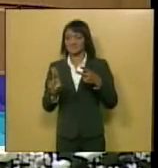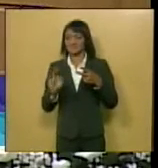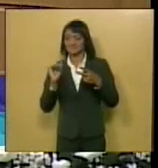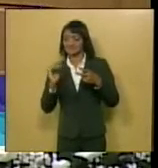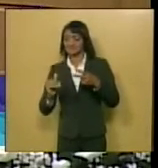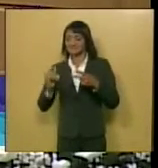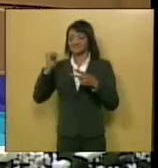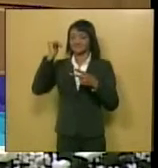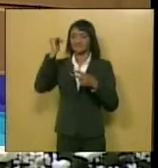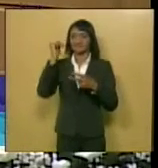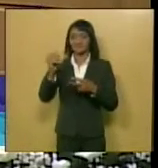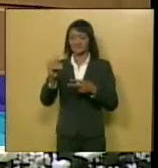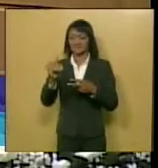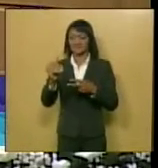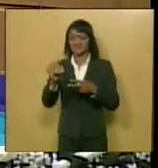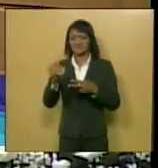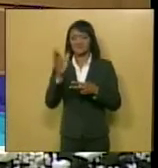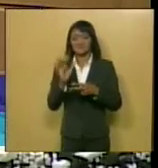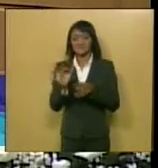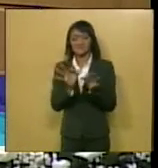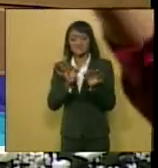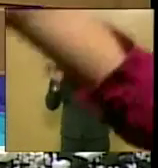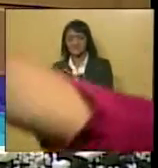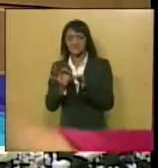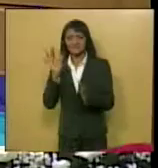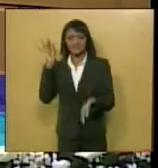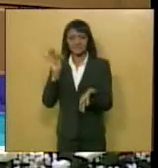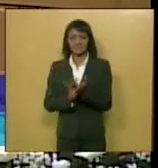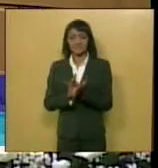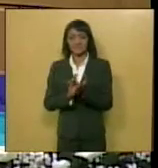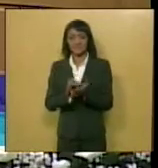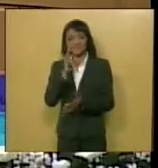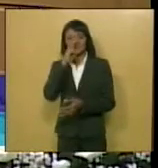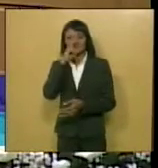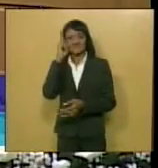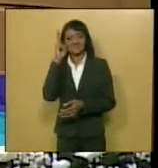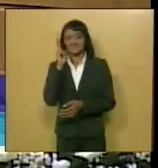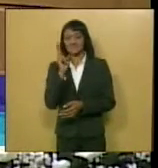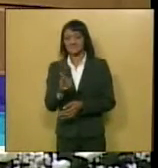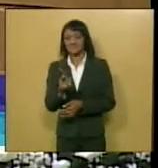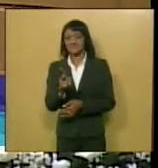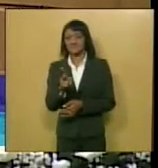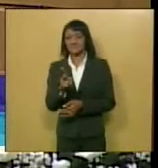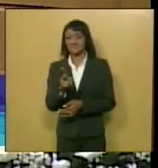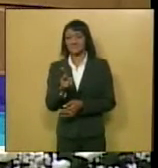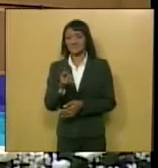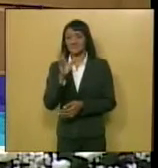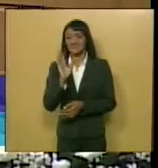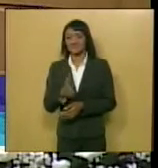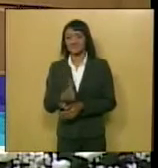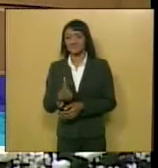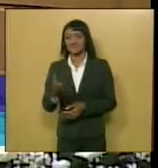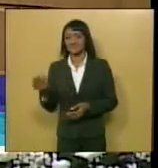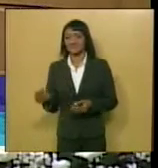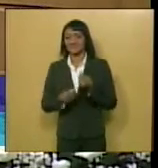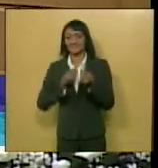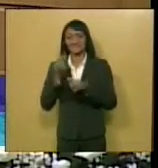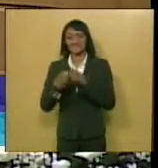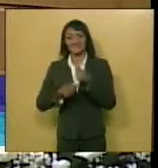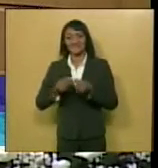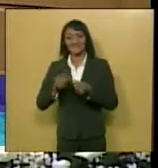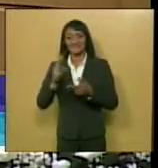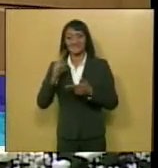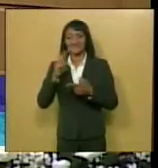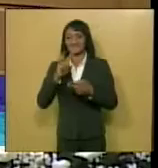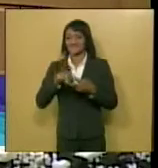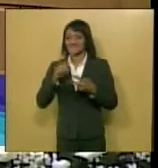sem, contudo, ser estabelecido de forma explícita, uma animosidade entre os dois maiores detentores